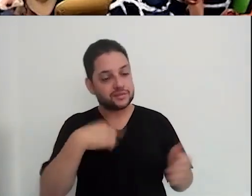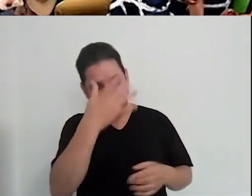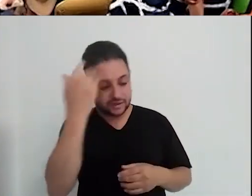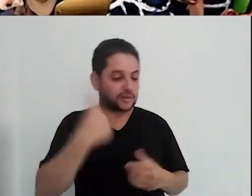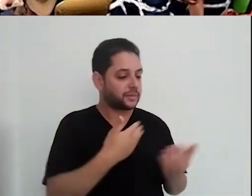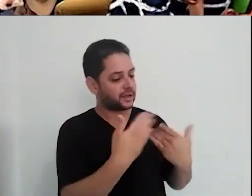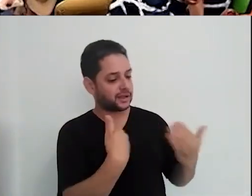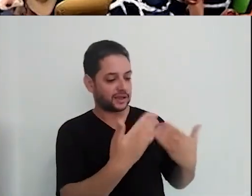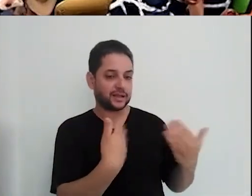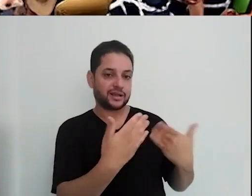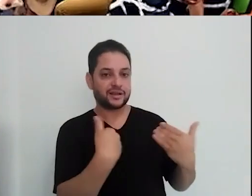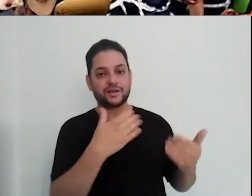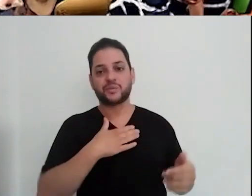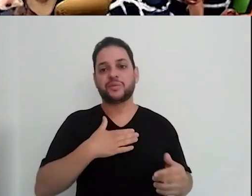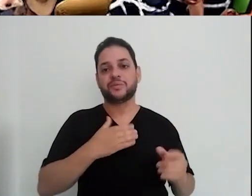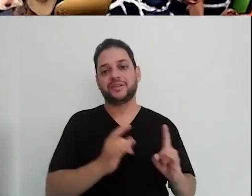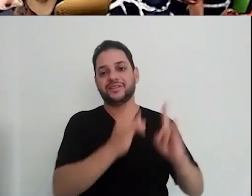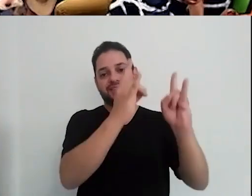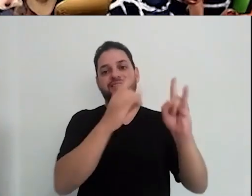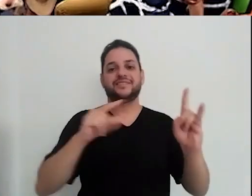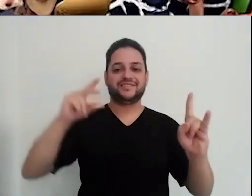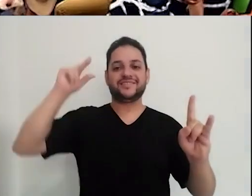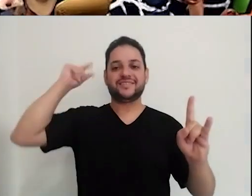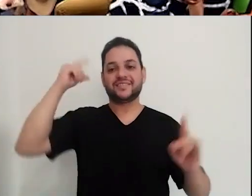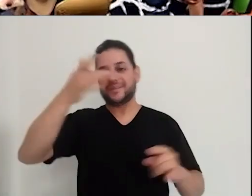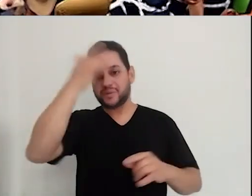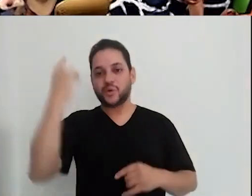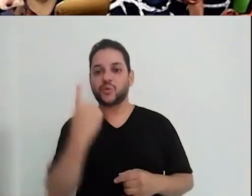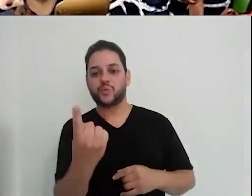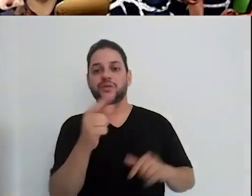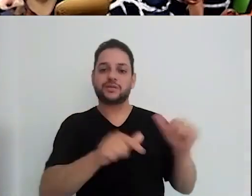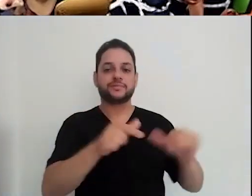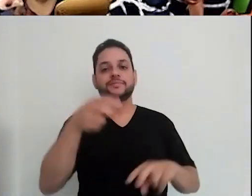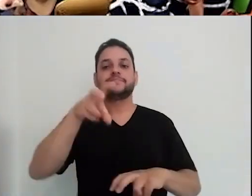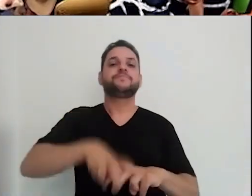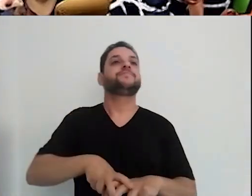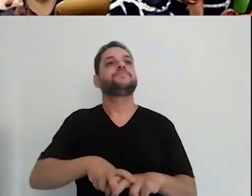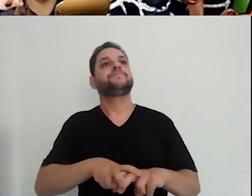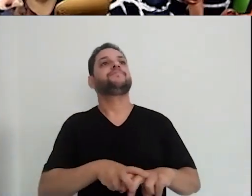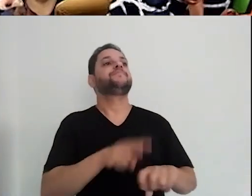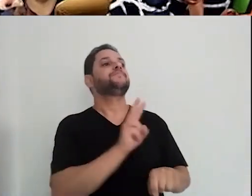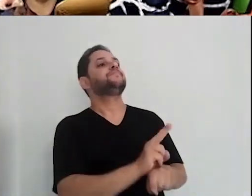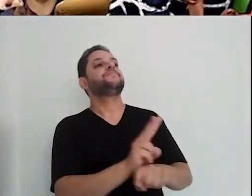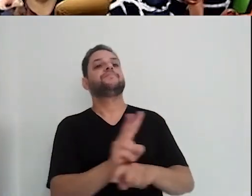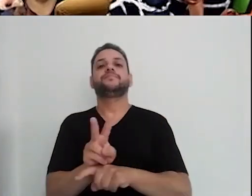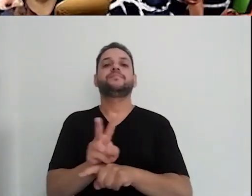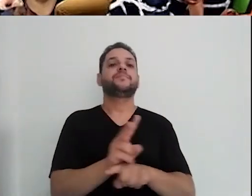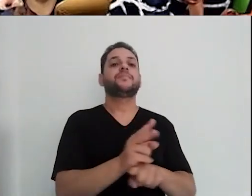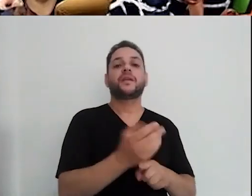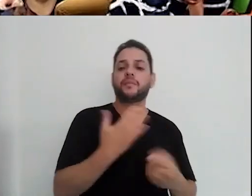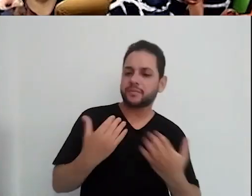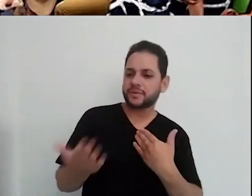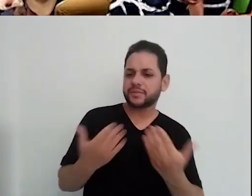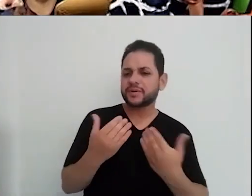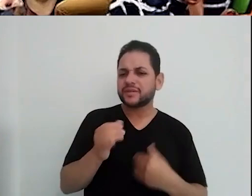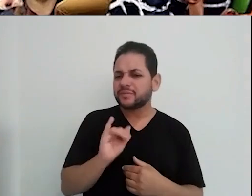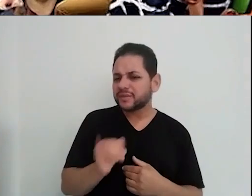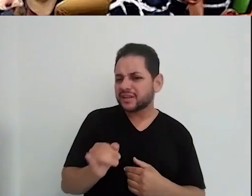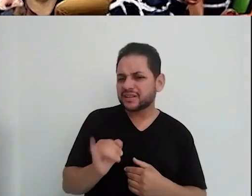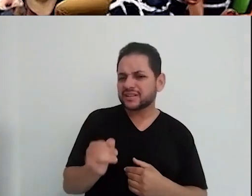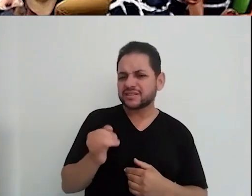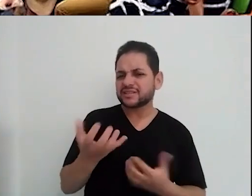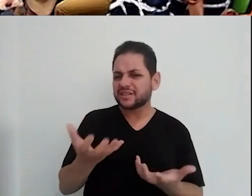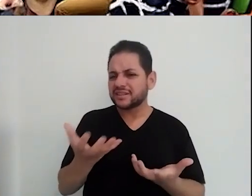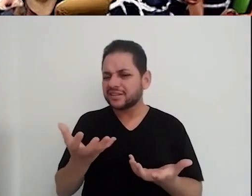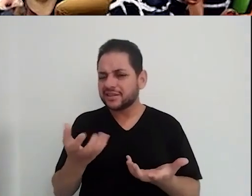ainda é daquelas antigas portarias, tem o porteiro, que fica o dia inteiro sentado lá, e aí de repente começa a bater um papo com ele e fala assim, escuta, você não quer conhecer um